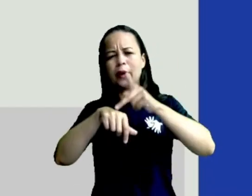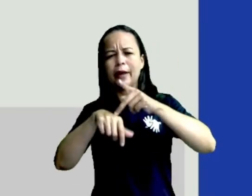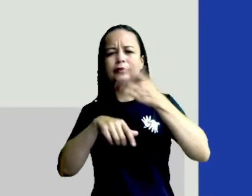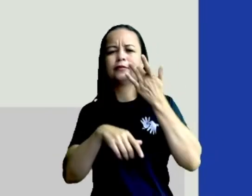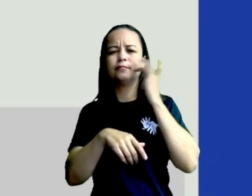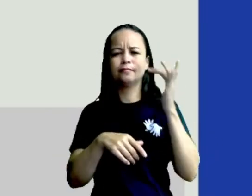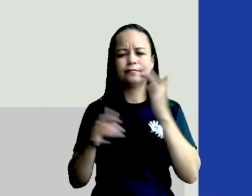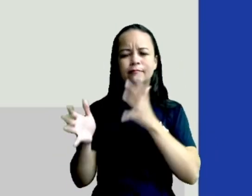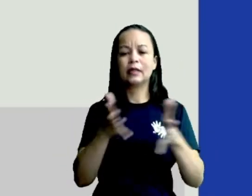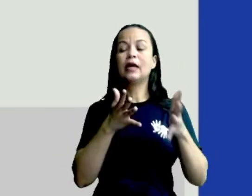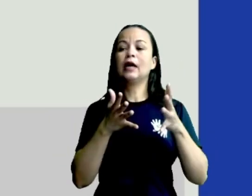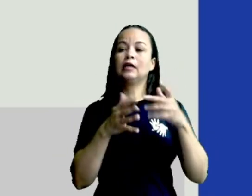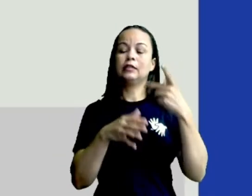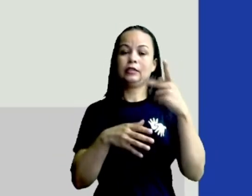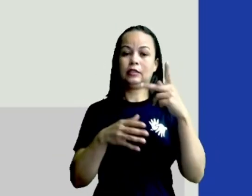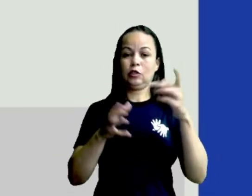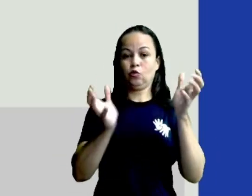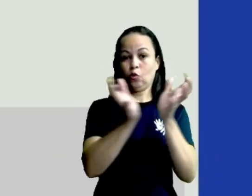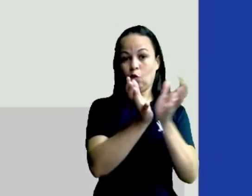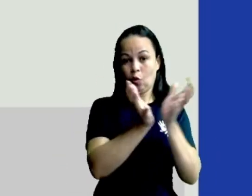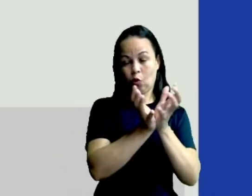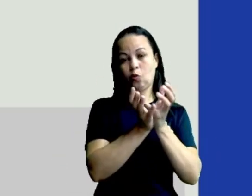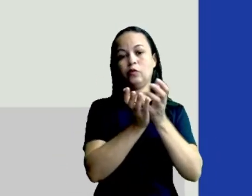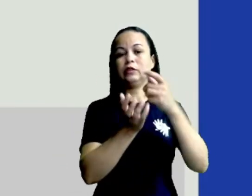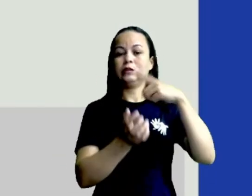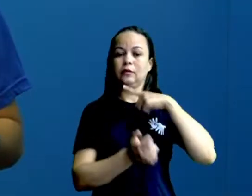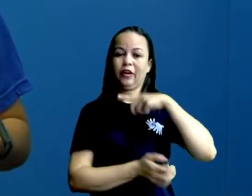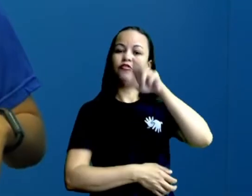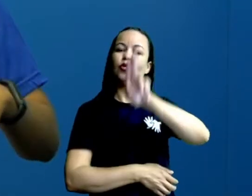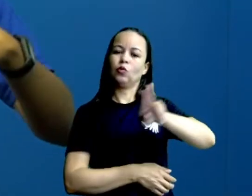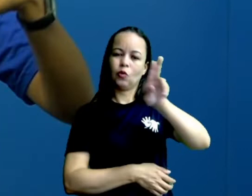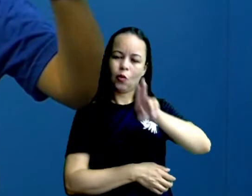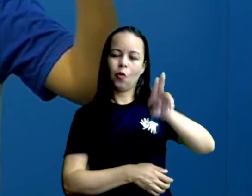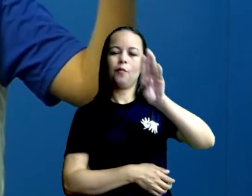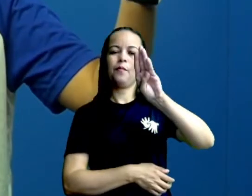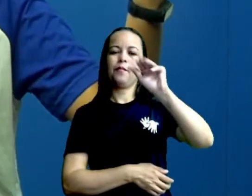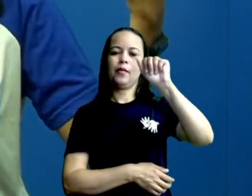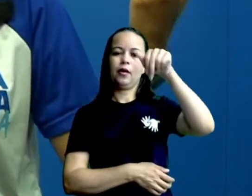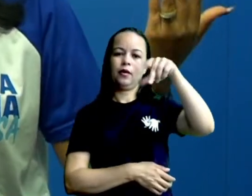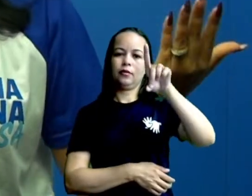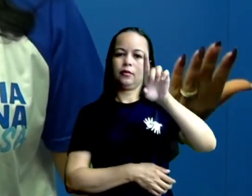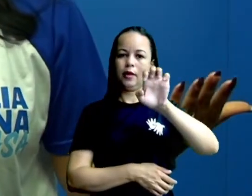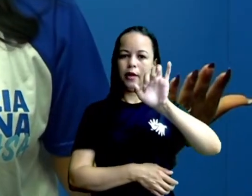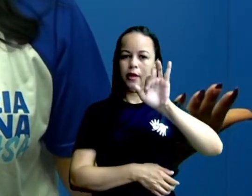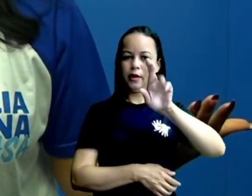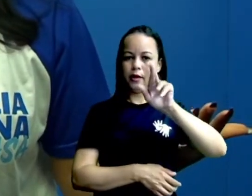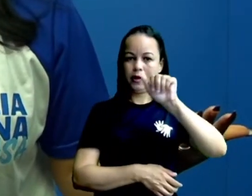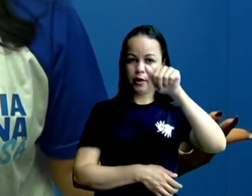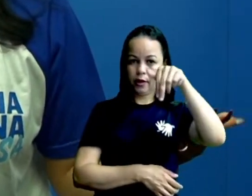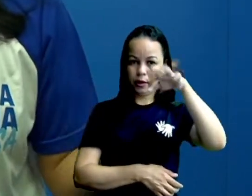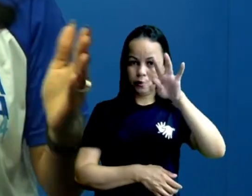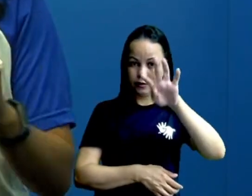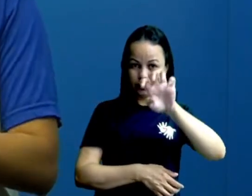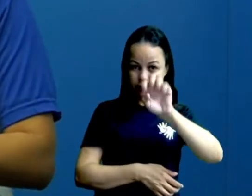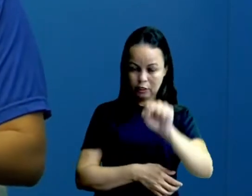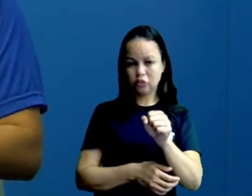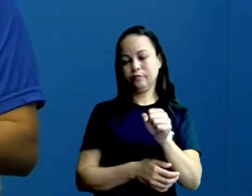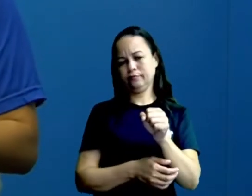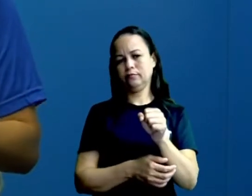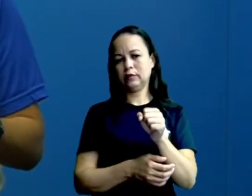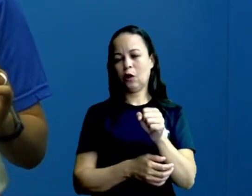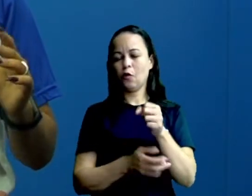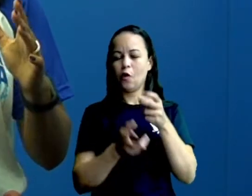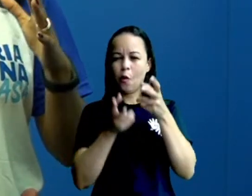nome de bandeirantes. Então vejam só, durante 200 anos de existência,